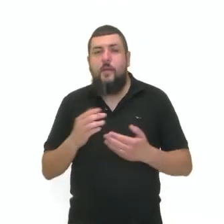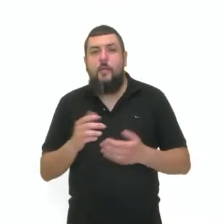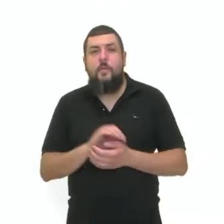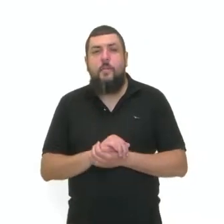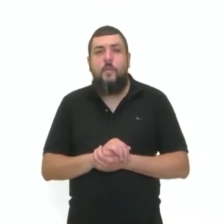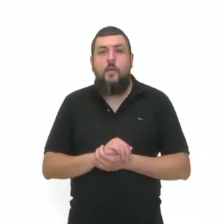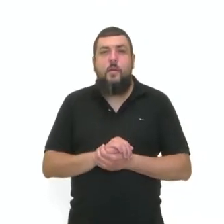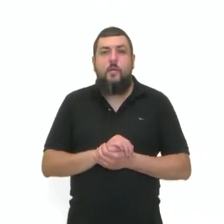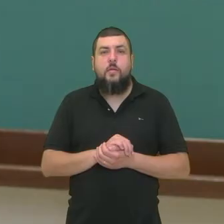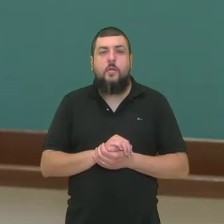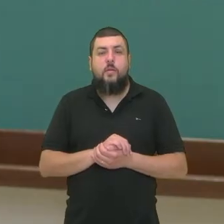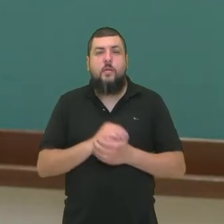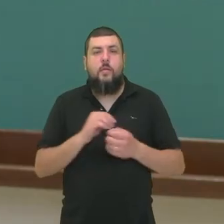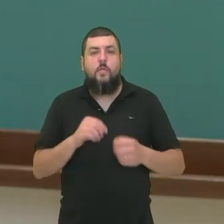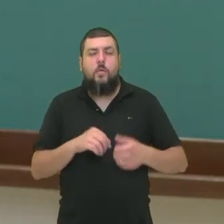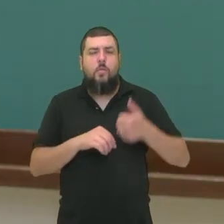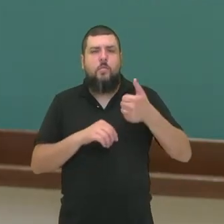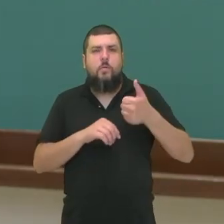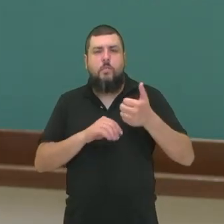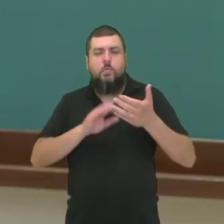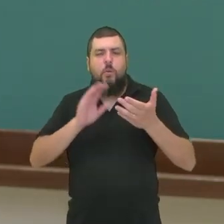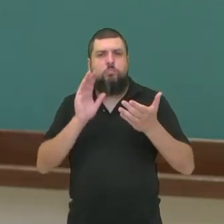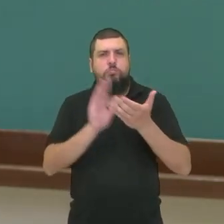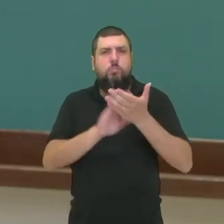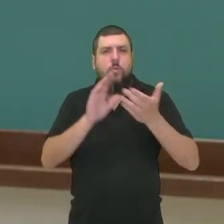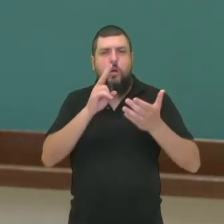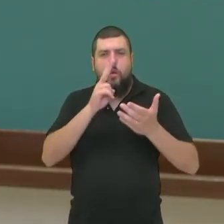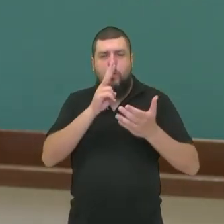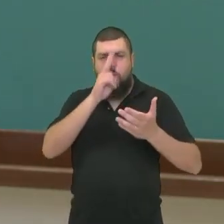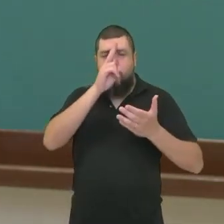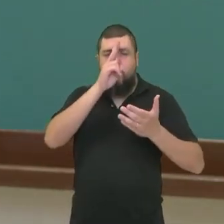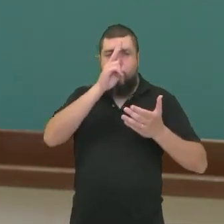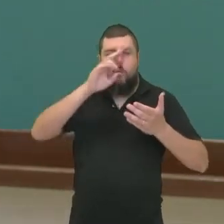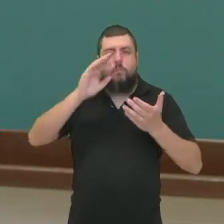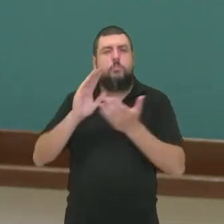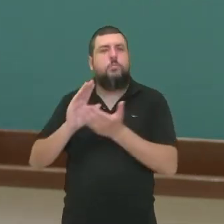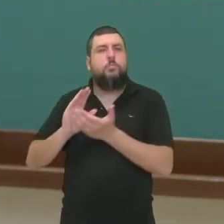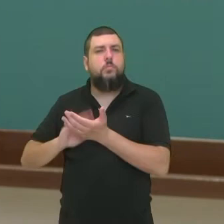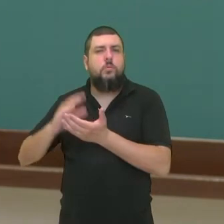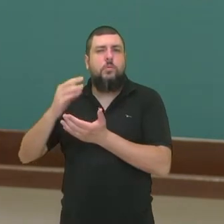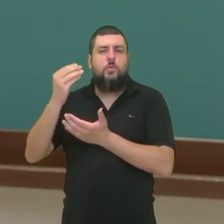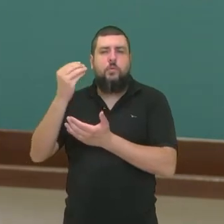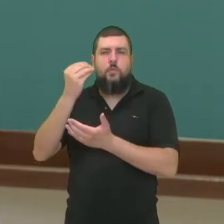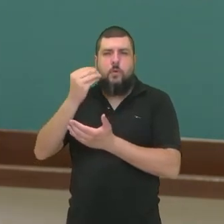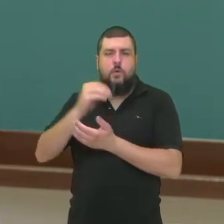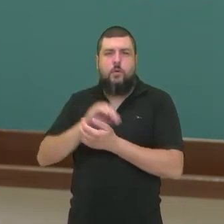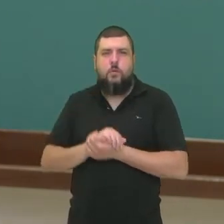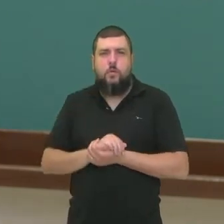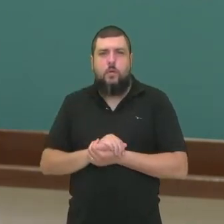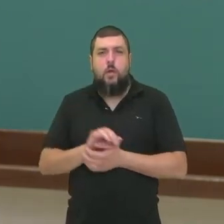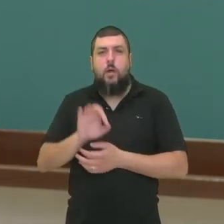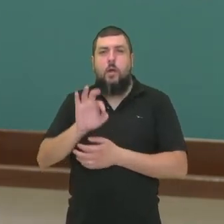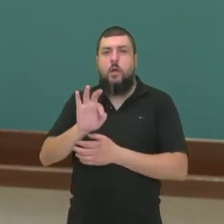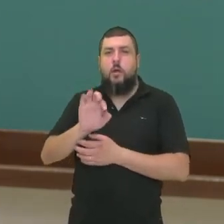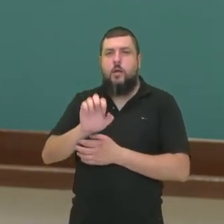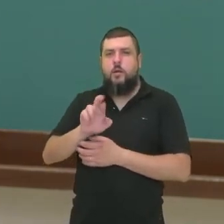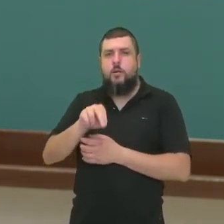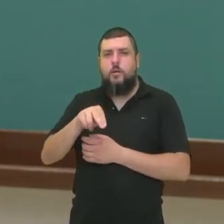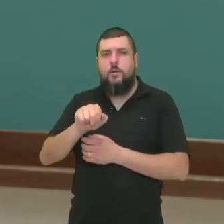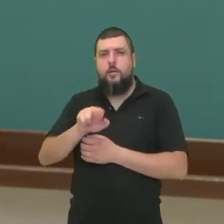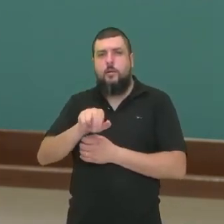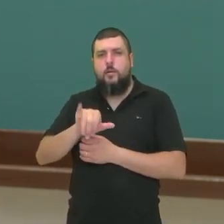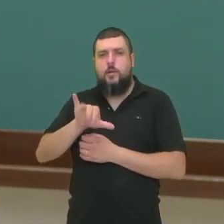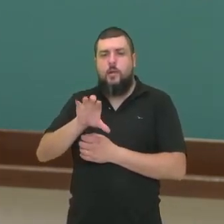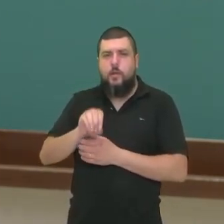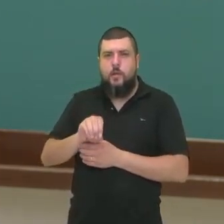tempo forte, o segundo já vai ser mais fraco, tá bom? O ternário, né, de 3 tempos. Então, o primeiro vai ser forte, né, a